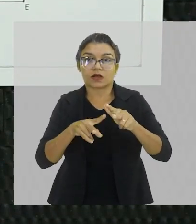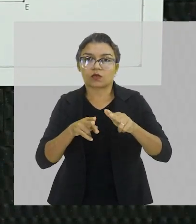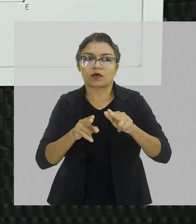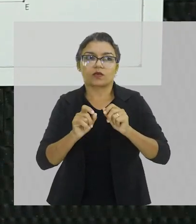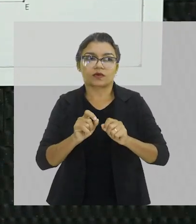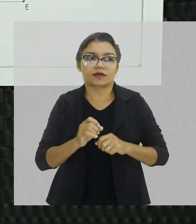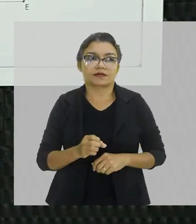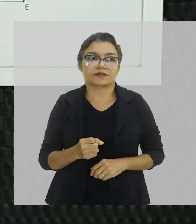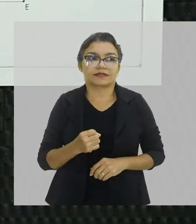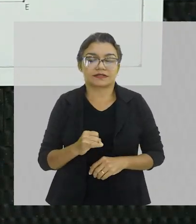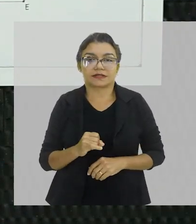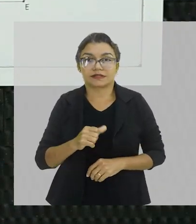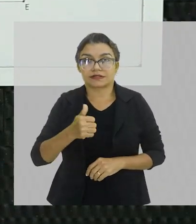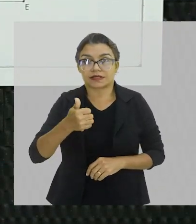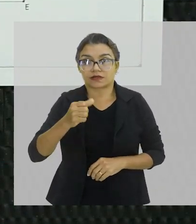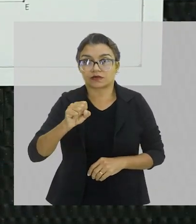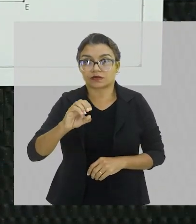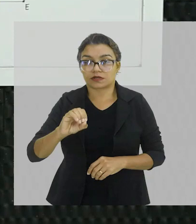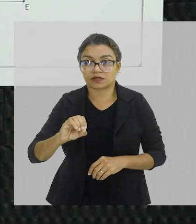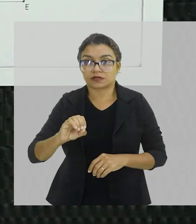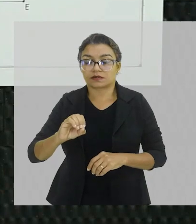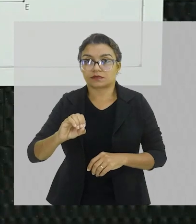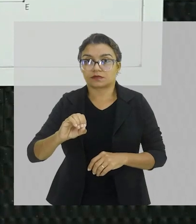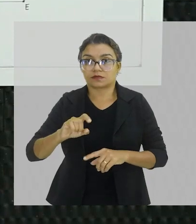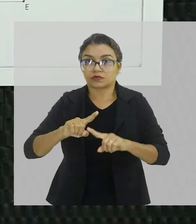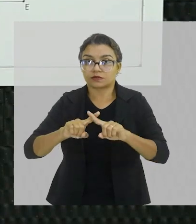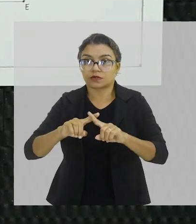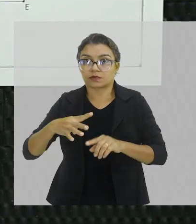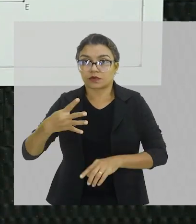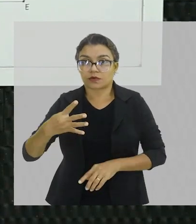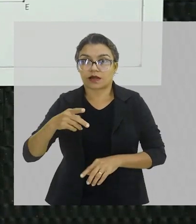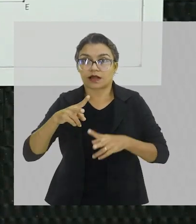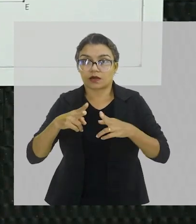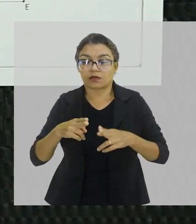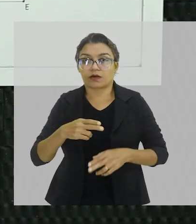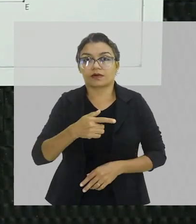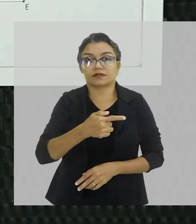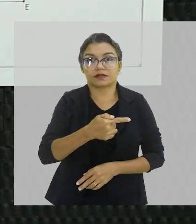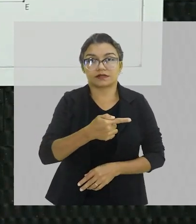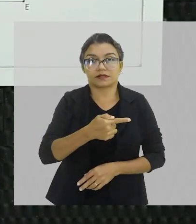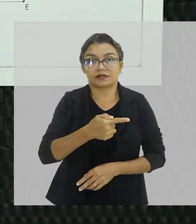você multiplica 180 por 4, você vai encontrar 720